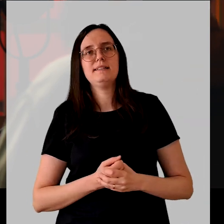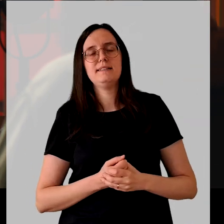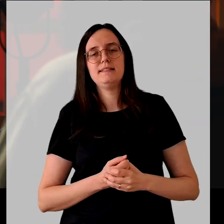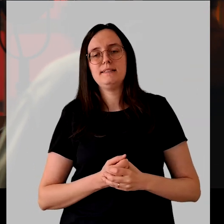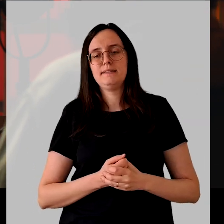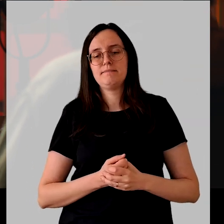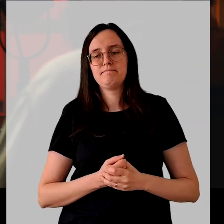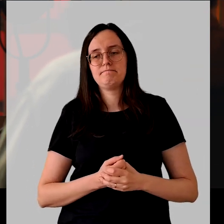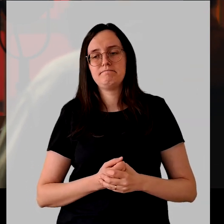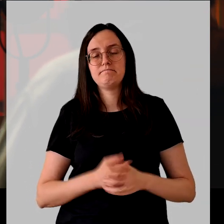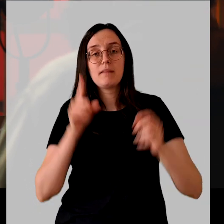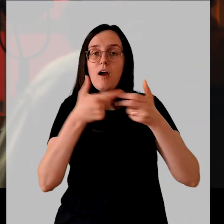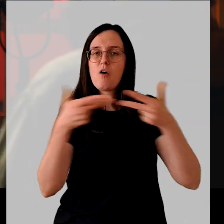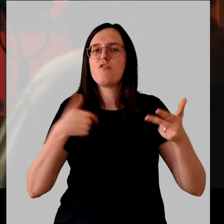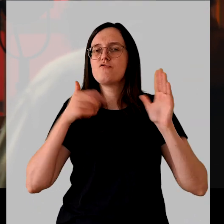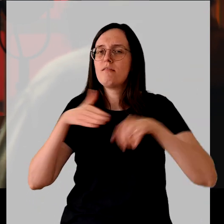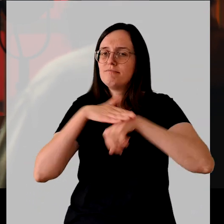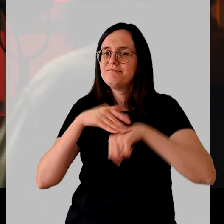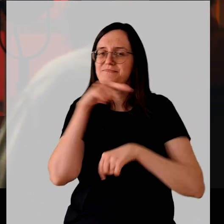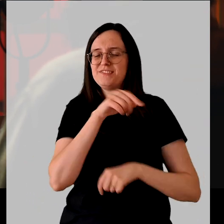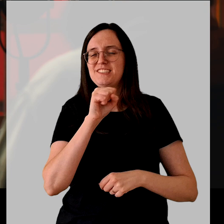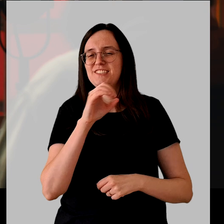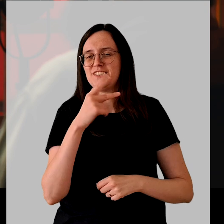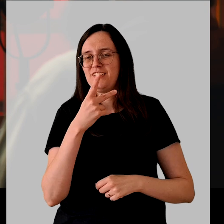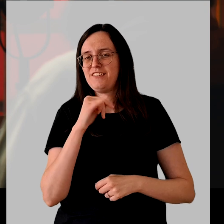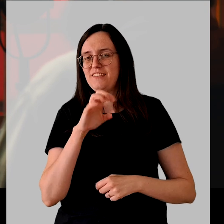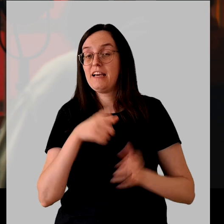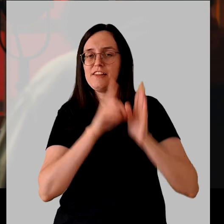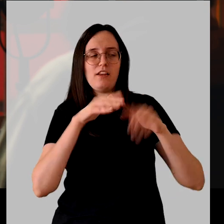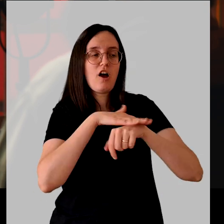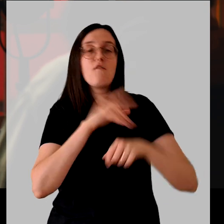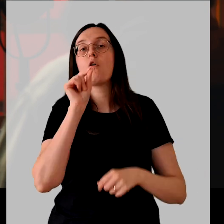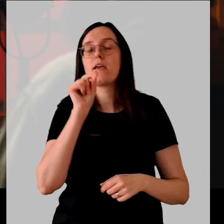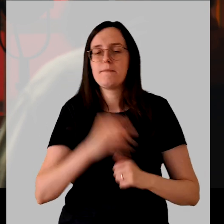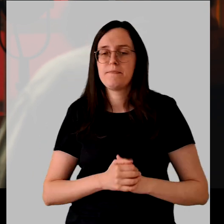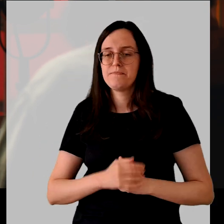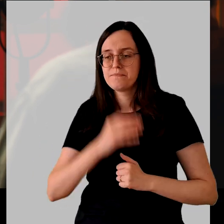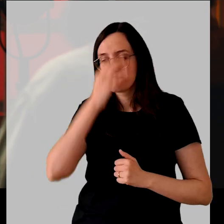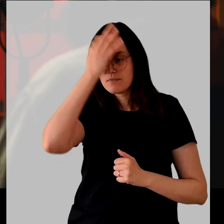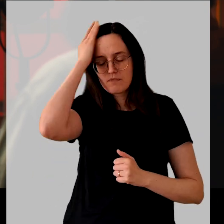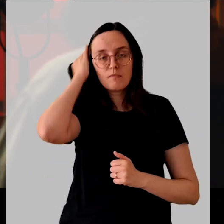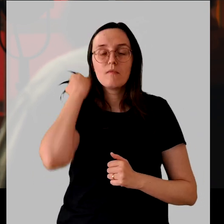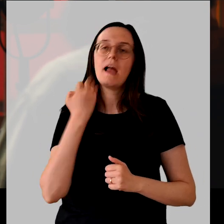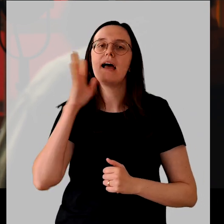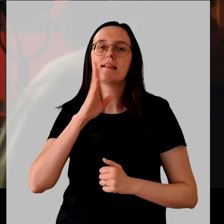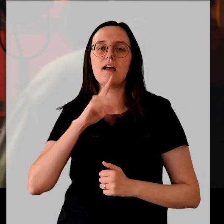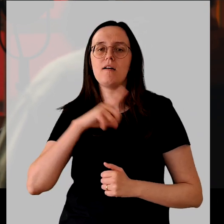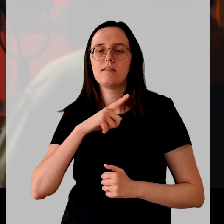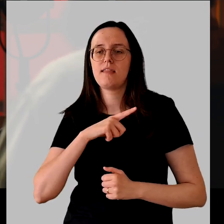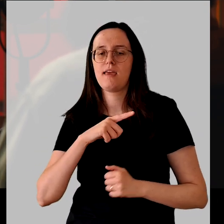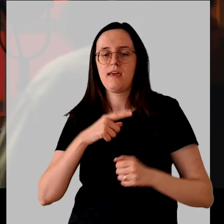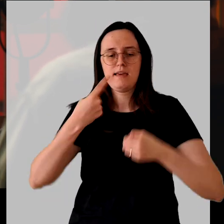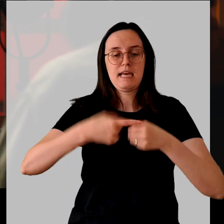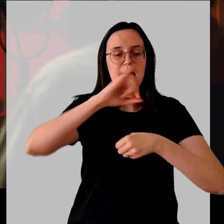né? Então, é uma das coisas que a gente estava conversando com a Sophie também antes, que é legal que, em vez de o interior